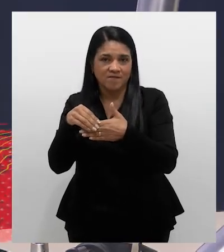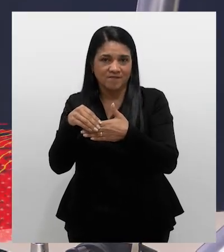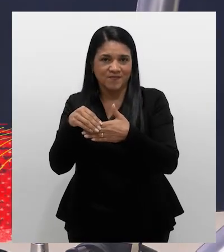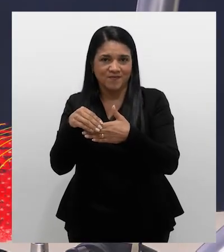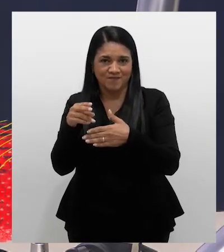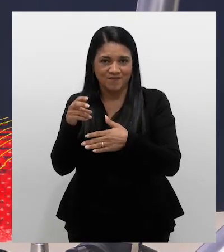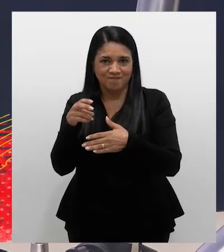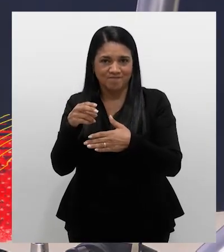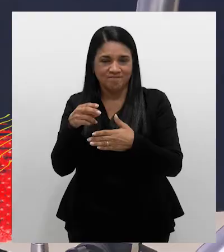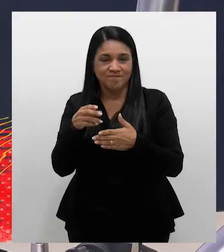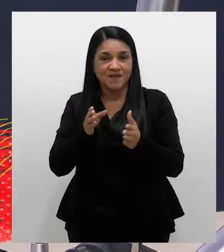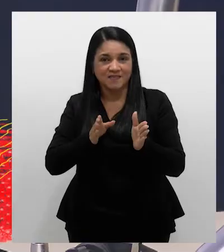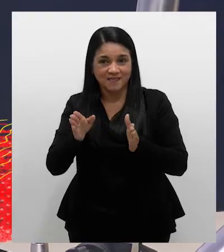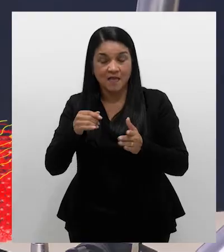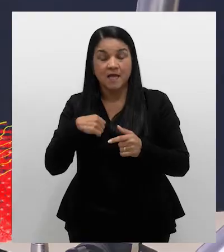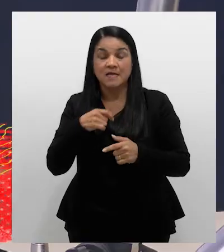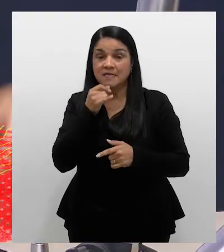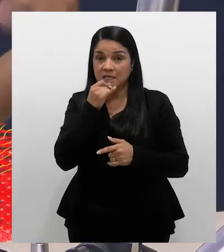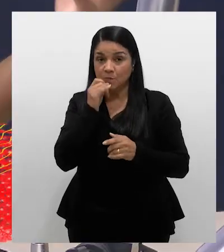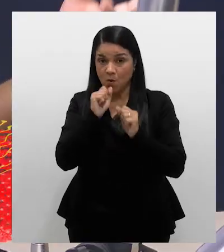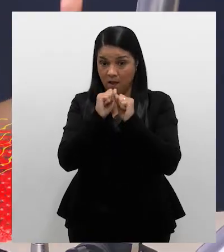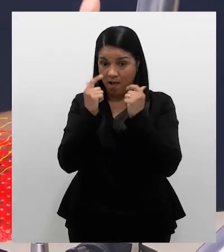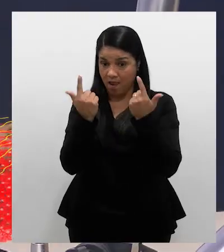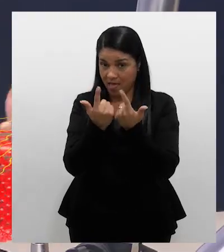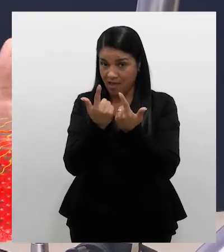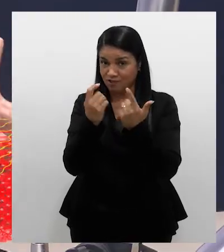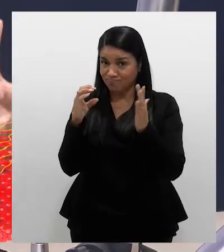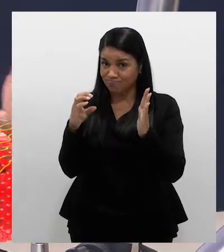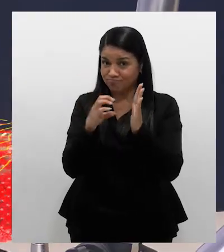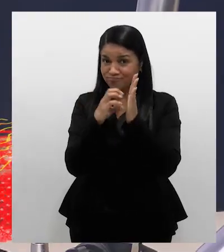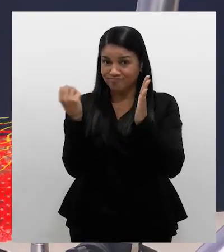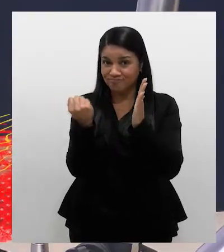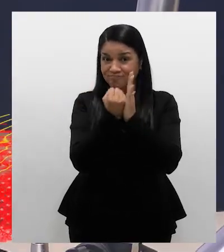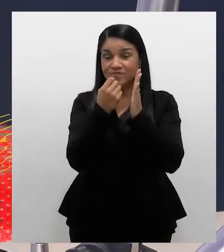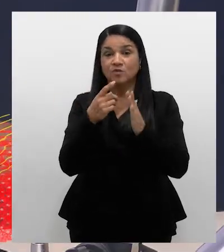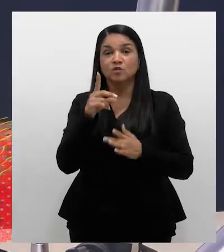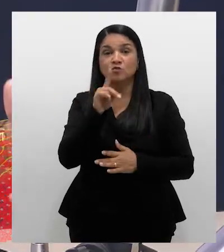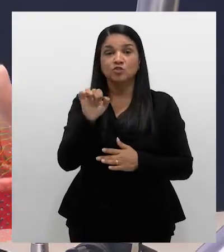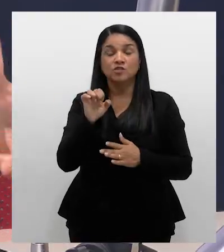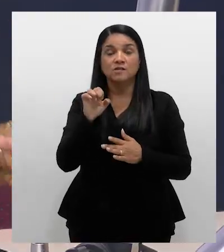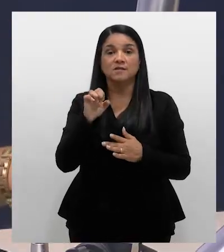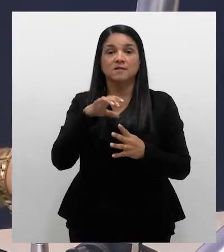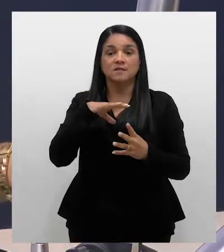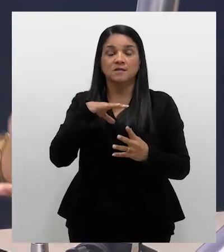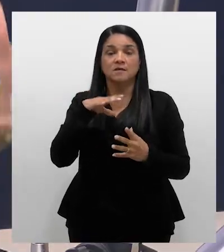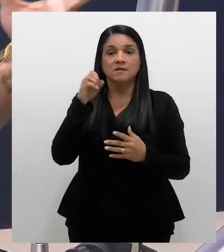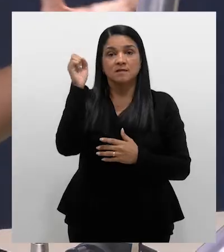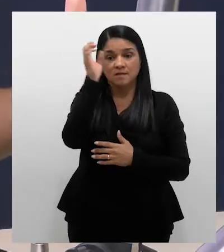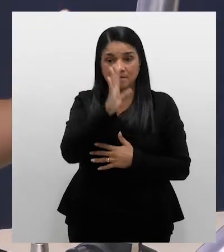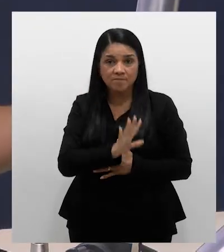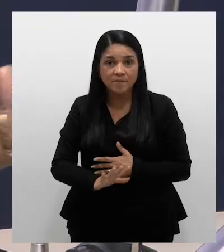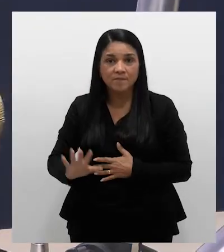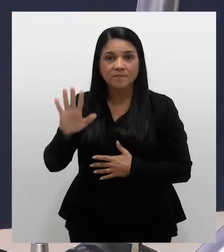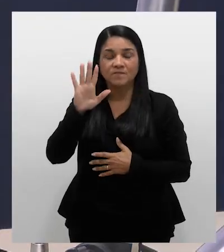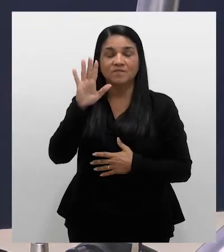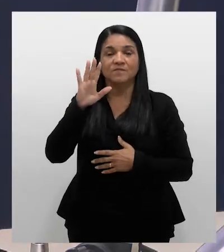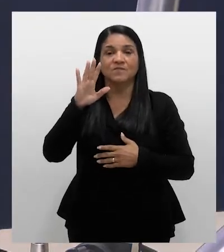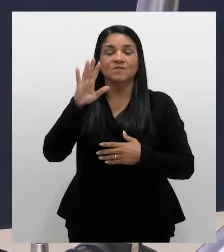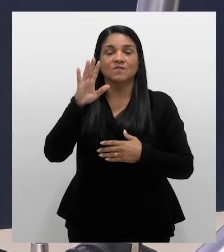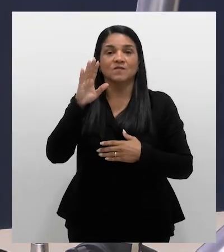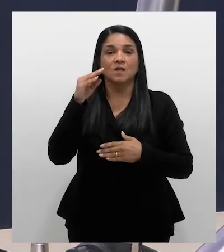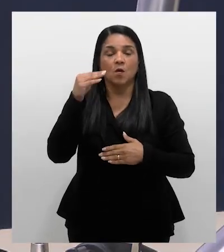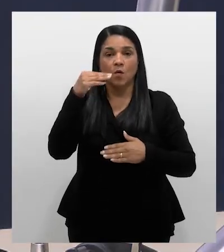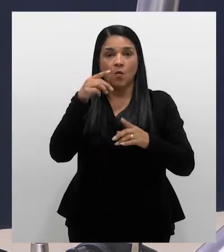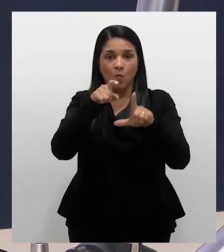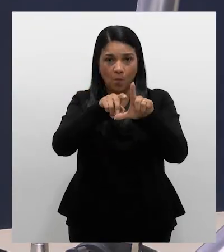determinados locais. E como exemplo, a LERJ para mim é muito simbólica, porque no Dia Nacional da Umbanda, que tem uma festividade dentro da